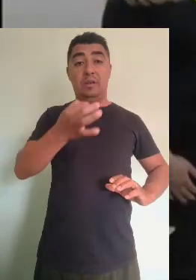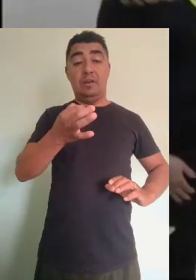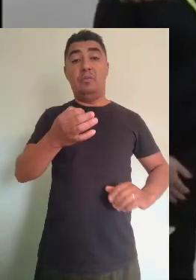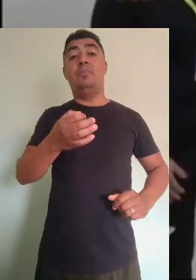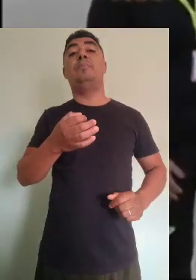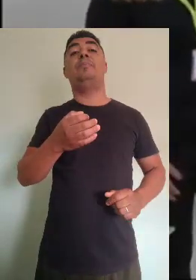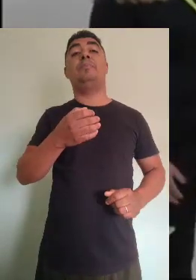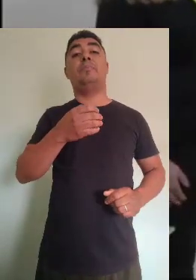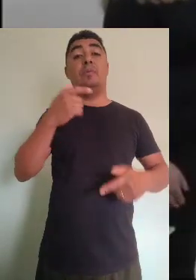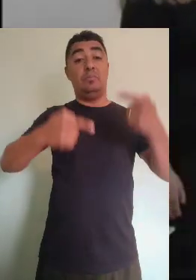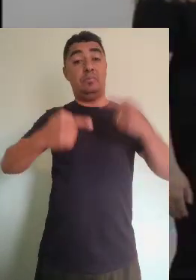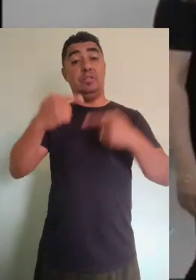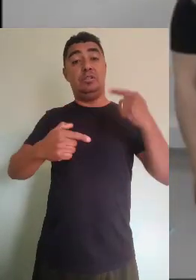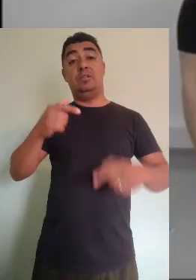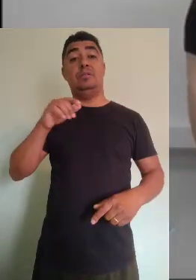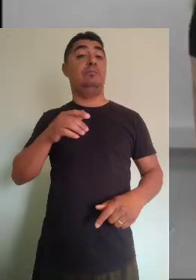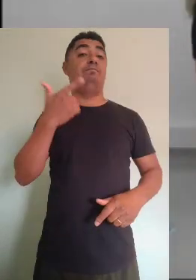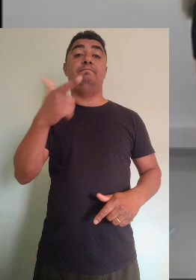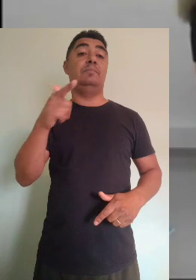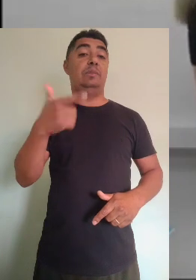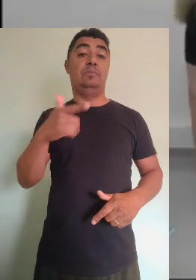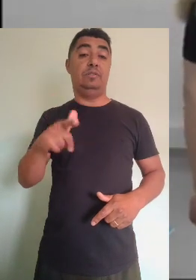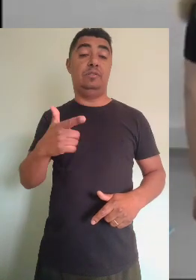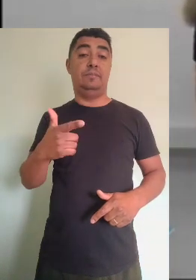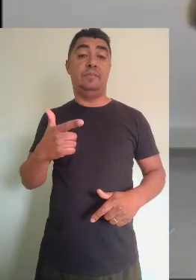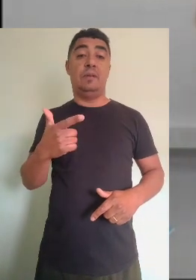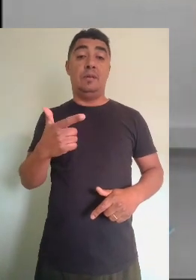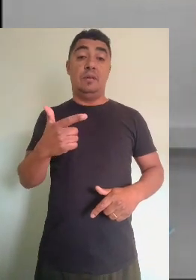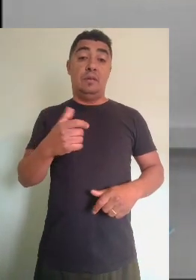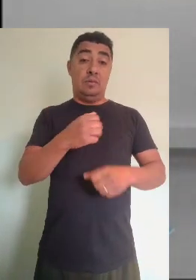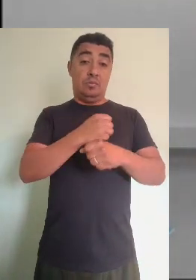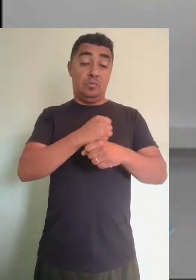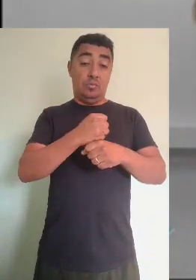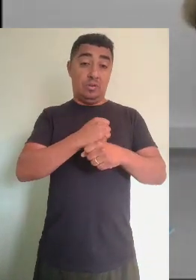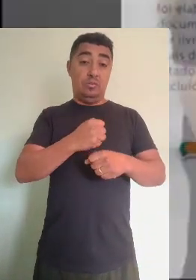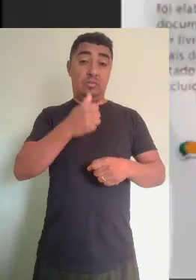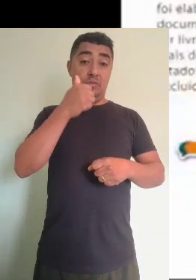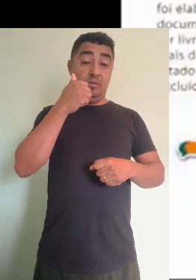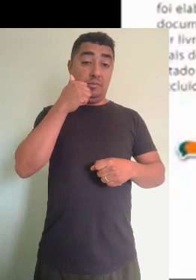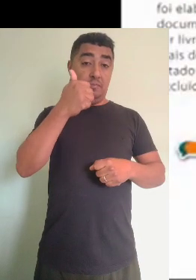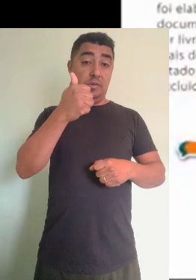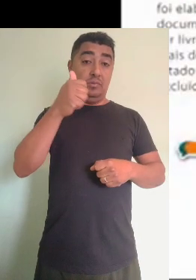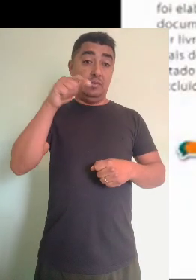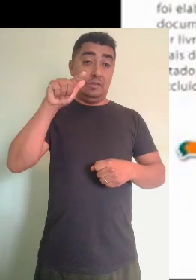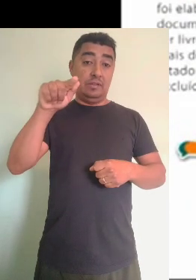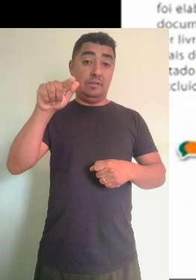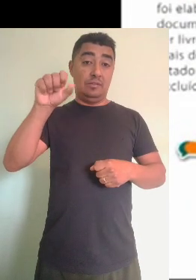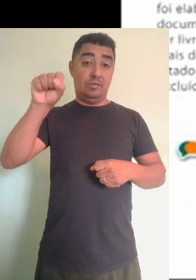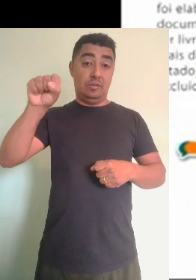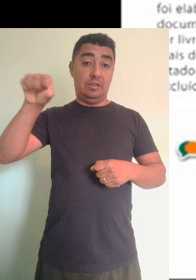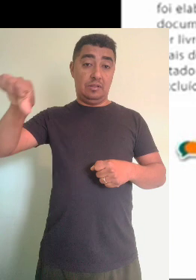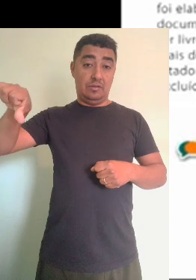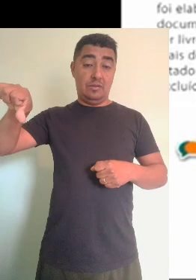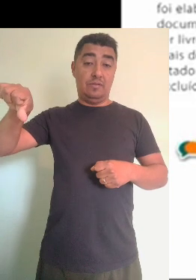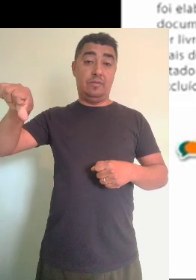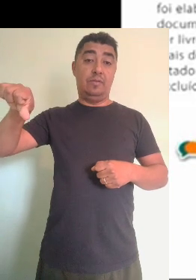bem restritiva e a gente vai ver adiante como funcionava. No ano de 1789, em meio à luta do